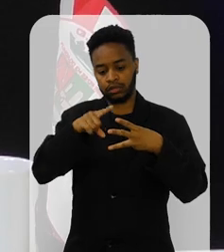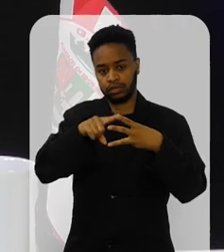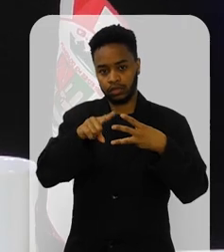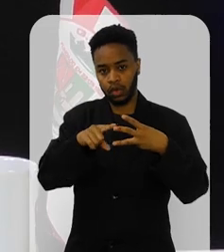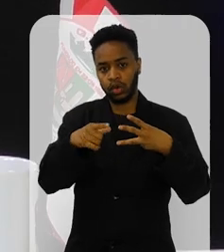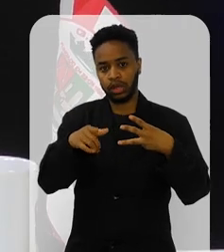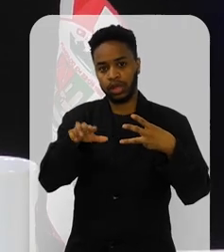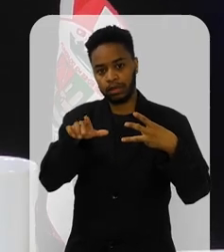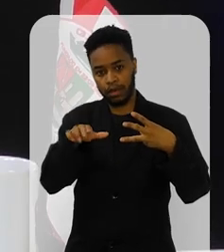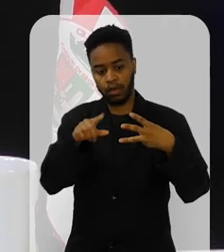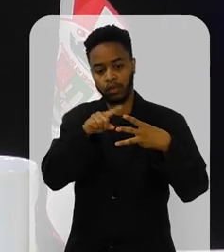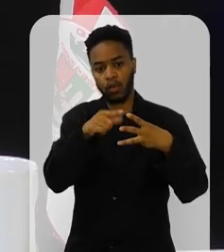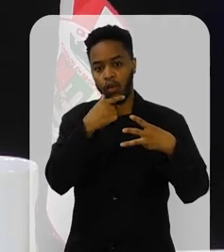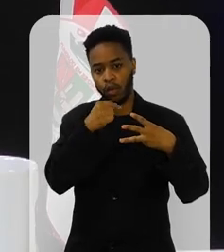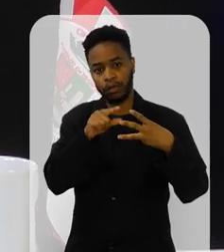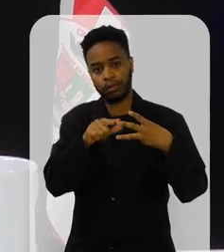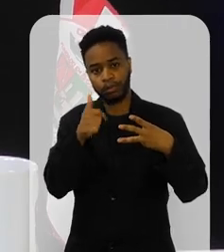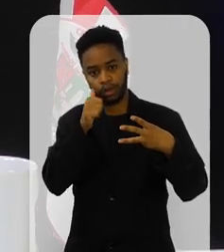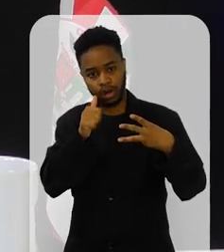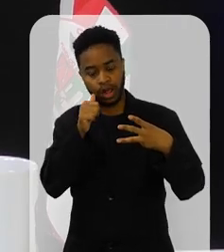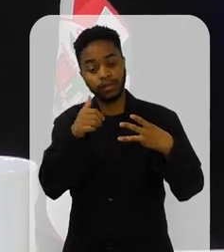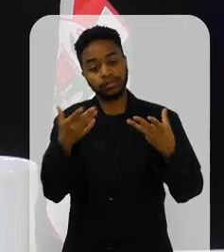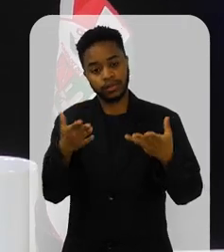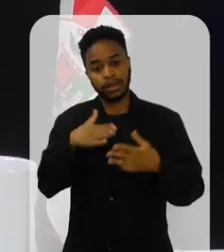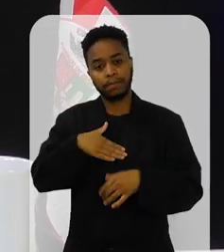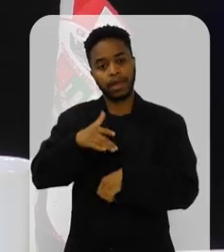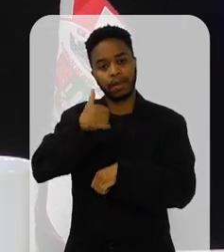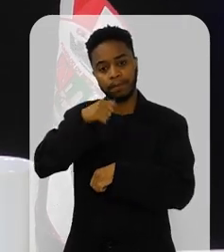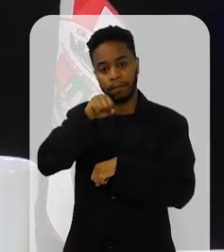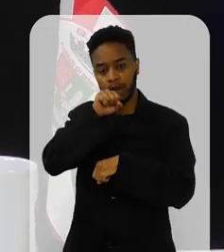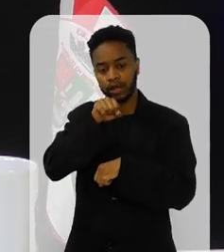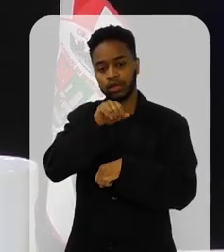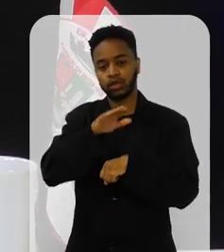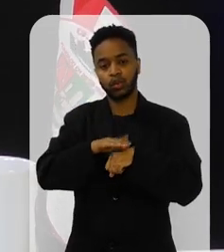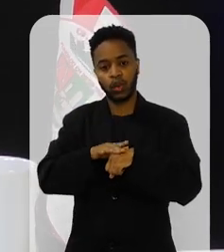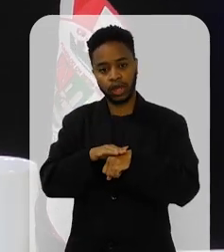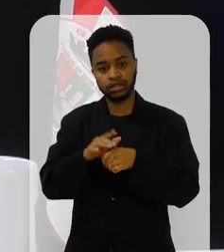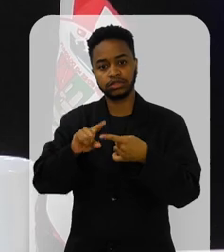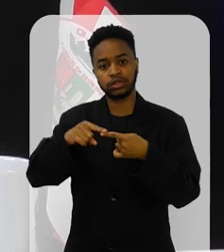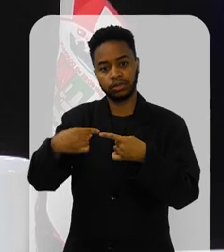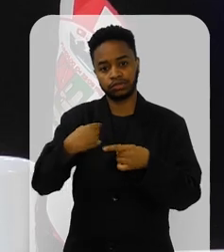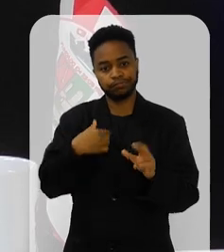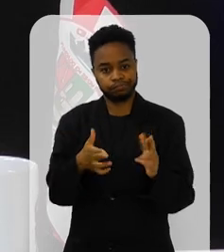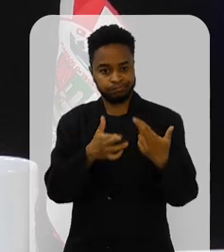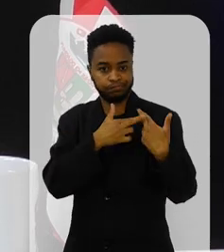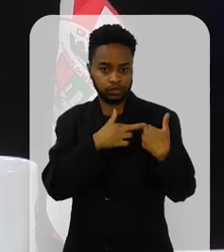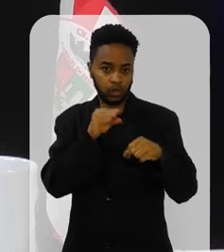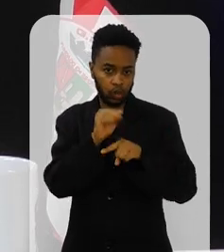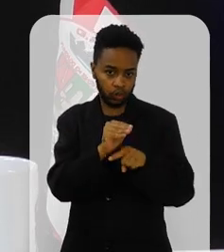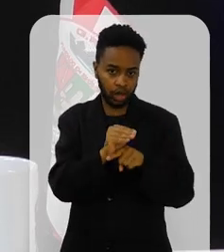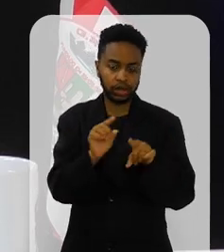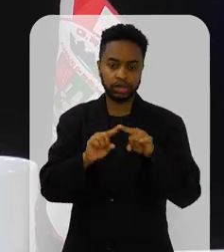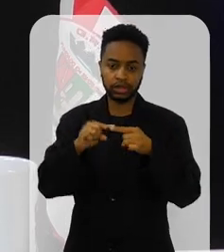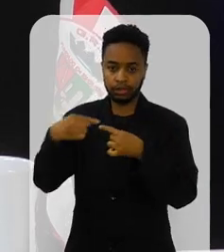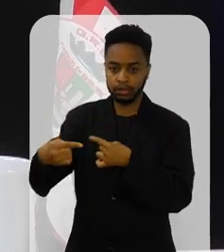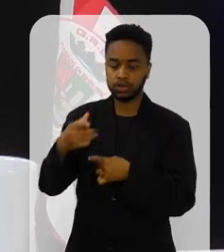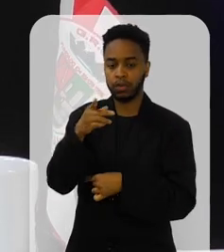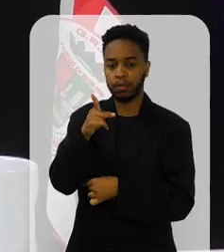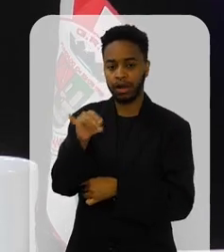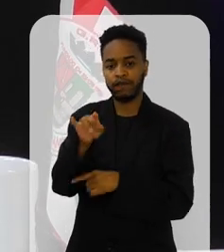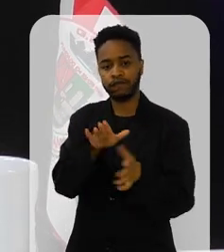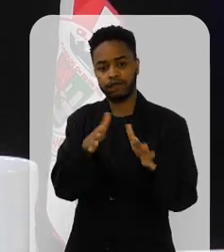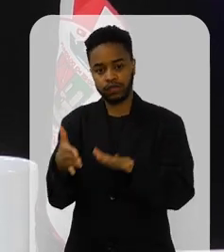mas minha mãe ficou doente, eu puxei a responsabilidade para mim, depois que minha mãe faleceu, meu pai também. Mas